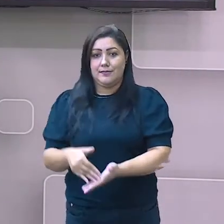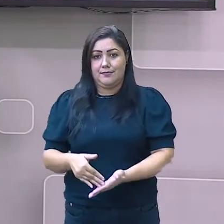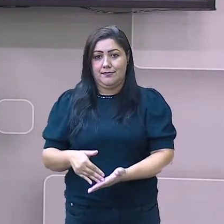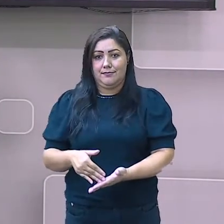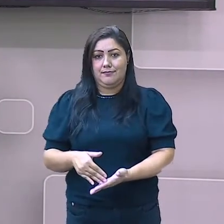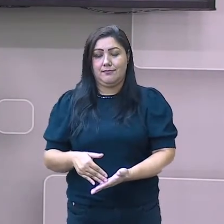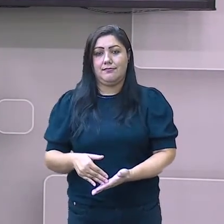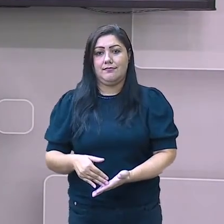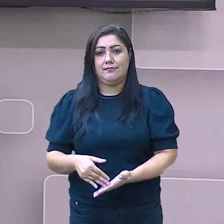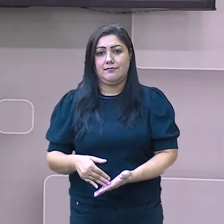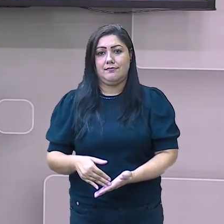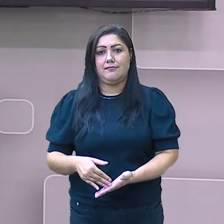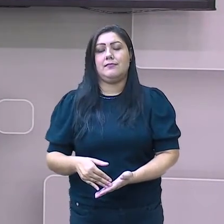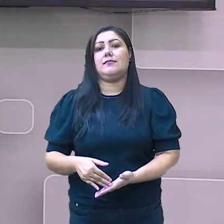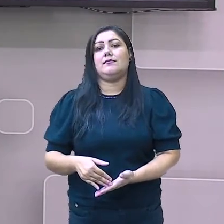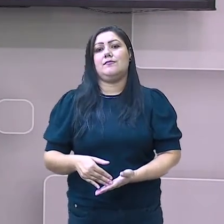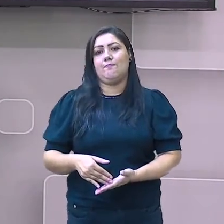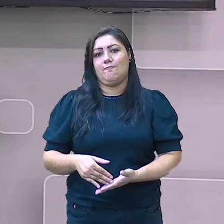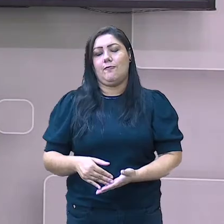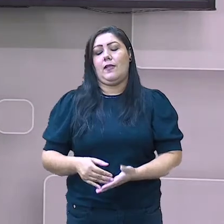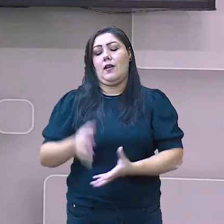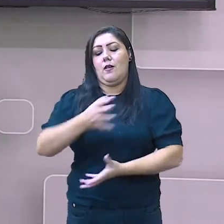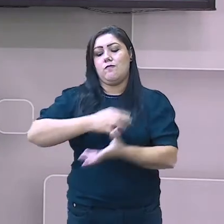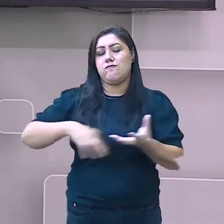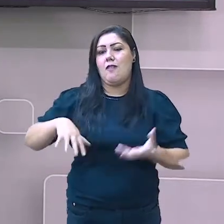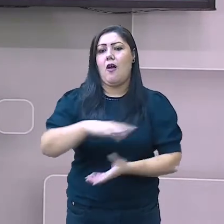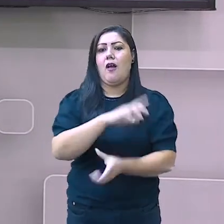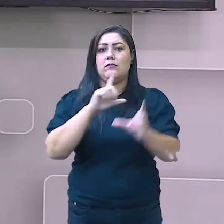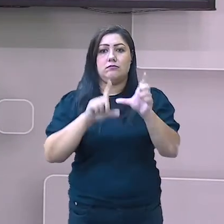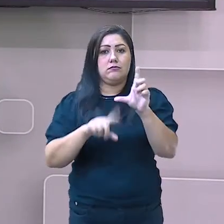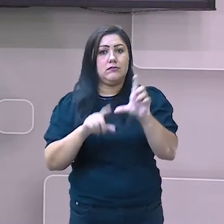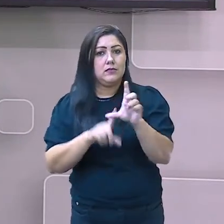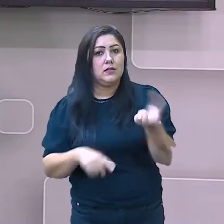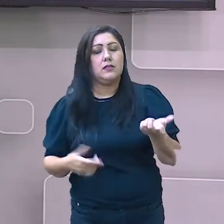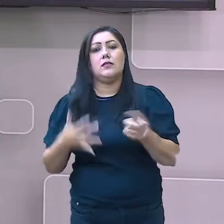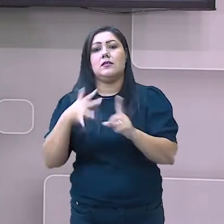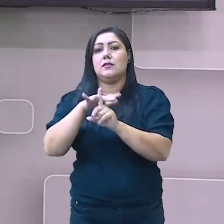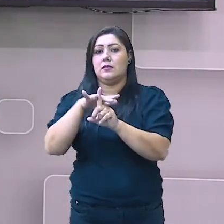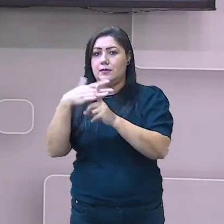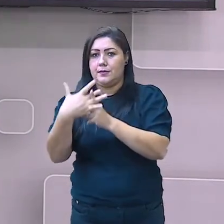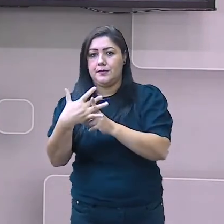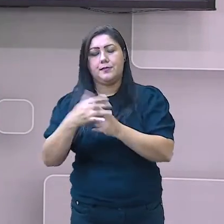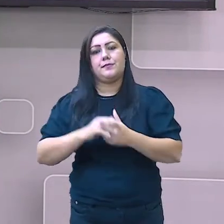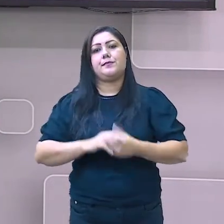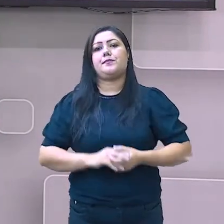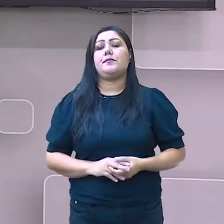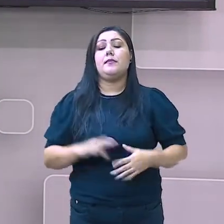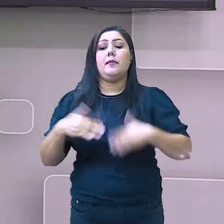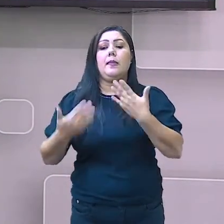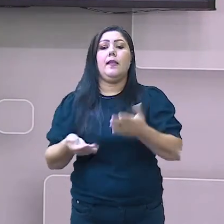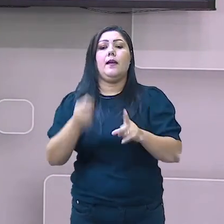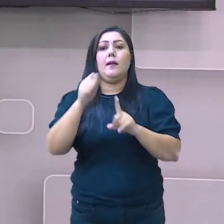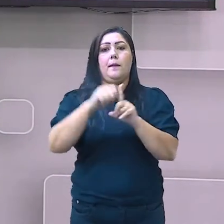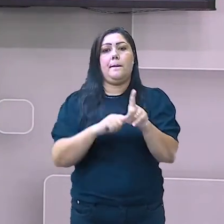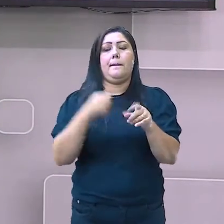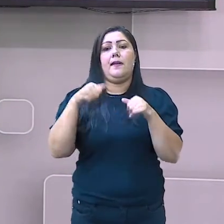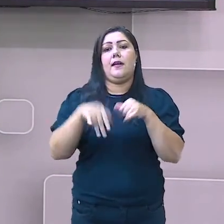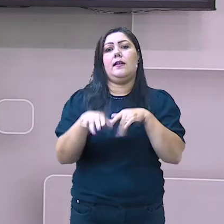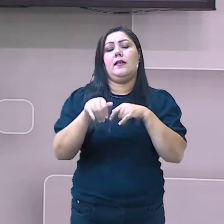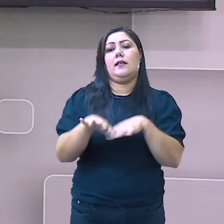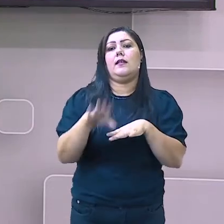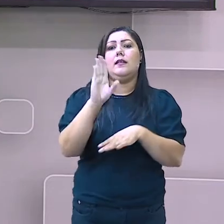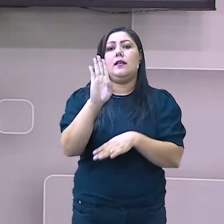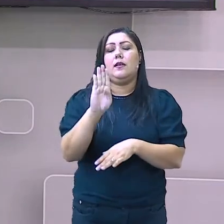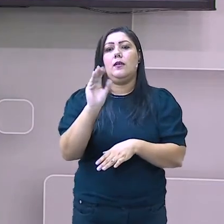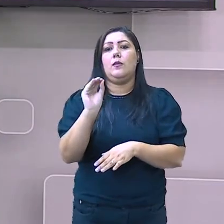aqui no comunismo, nas revoluções do comunismo e o socialismo. Então, em setembro, os bolcheviques